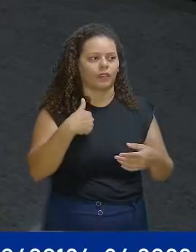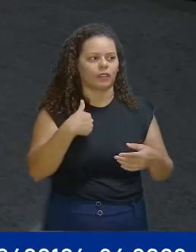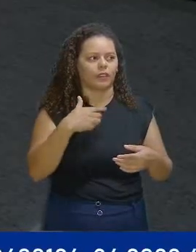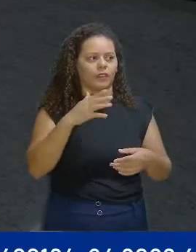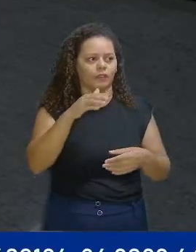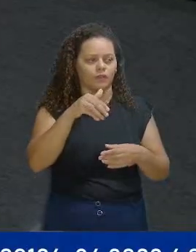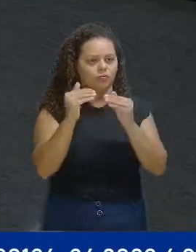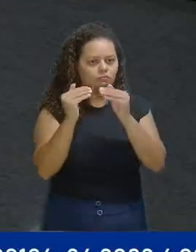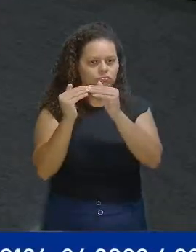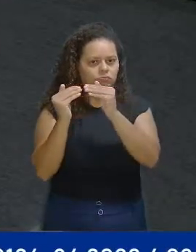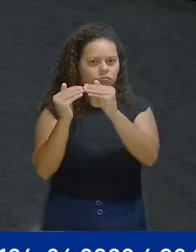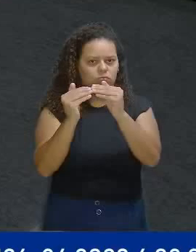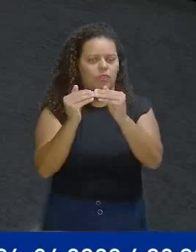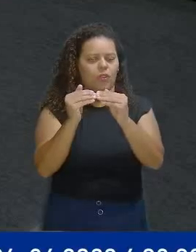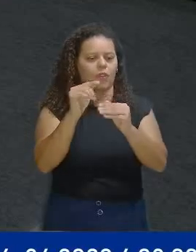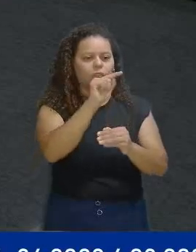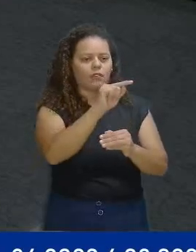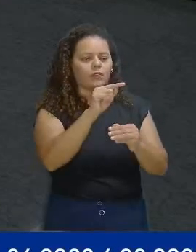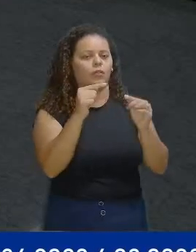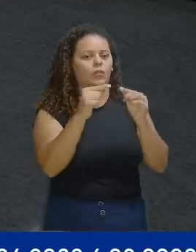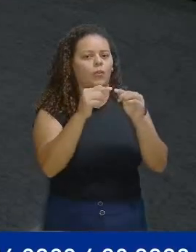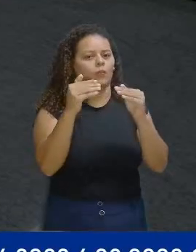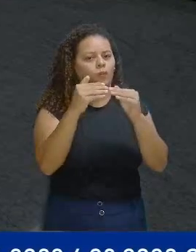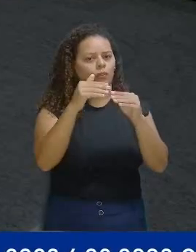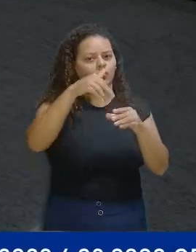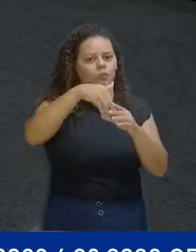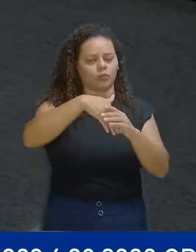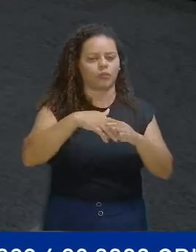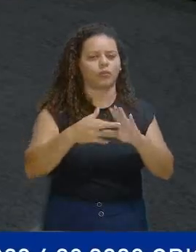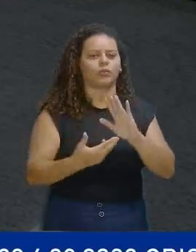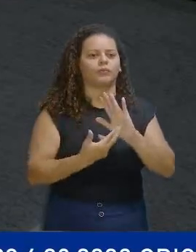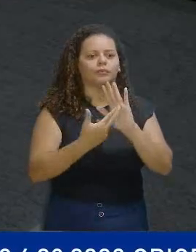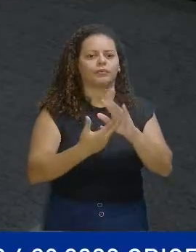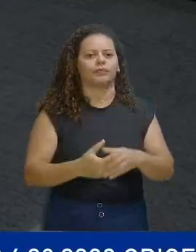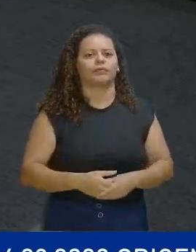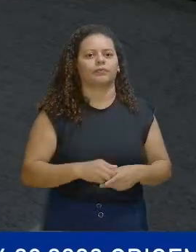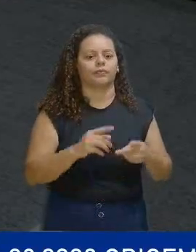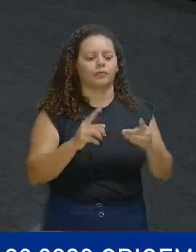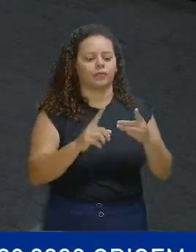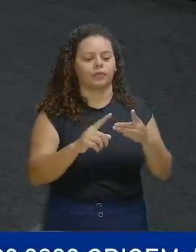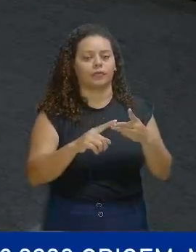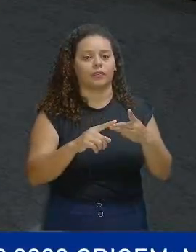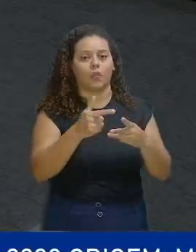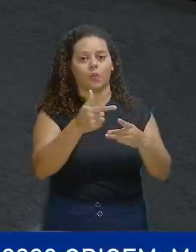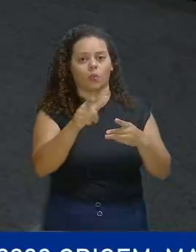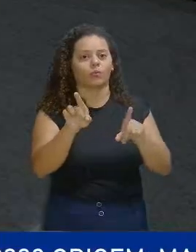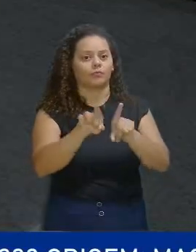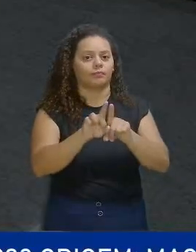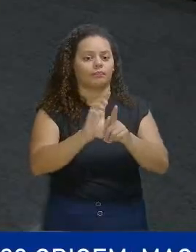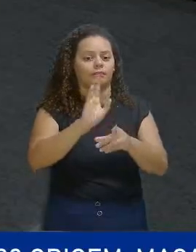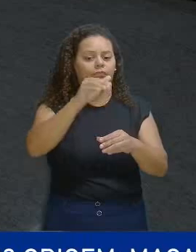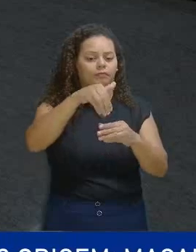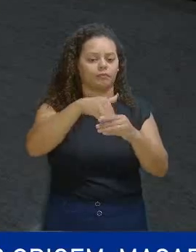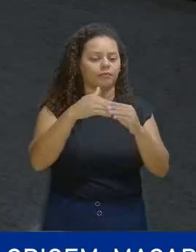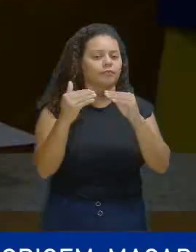eu vou acompanhar integralmente o voto do eminente relator. Juiz Agostinho Silvério. Acompanho o relator, senhor presidente.